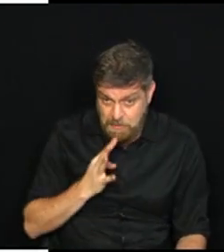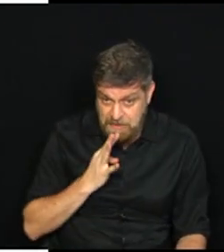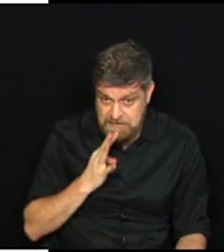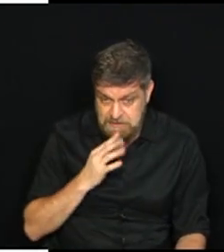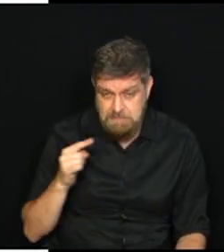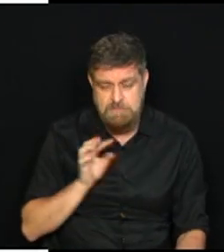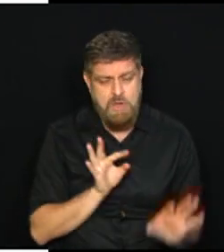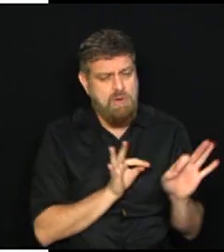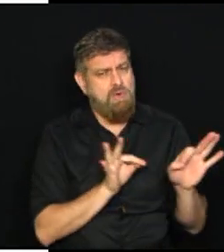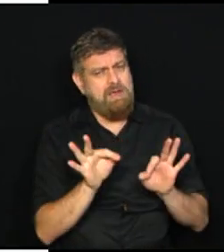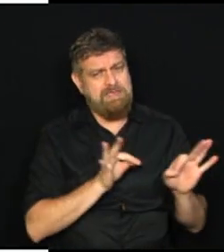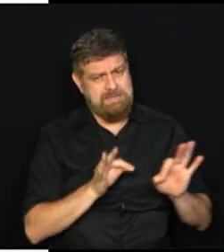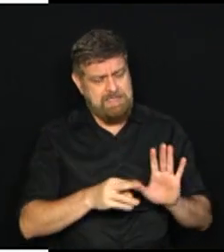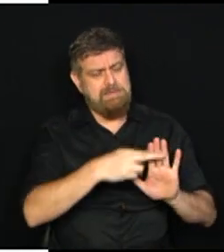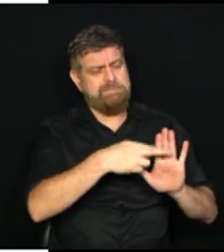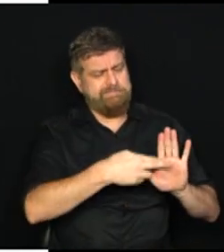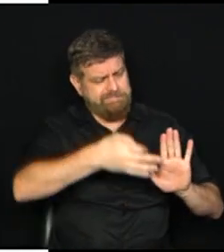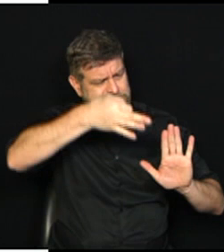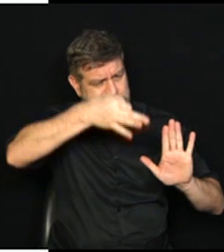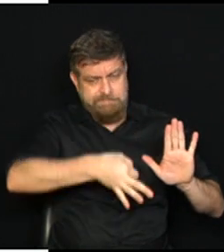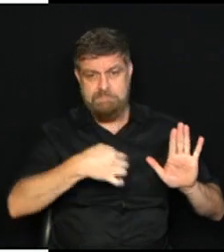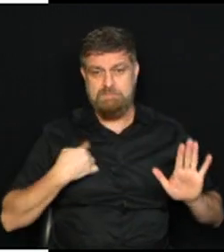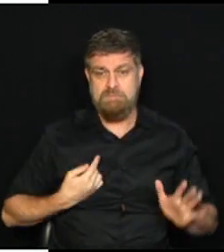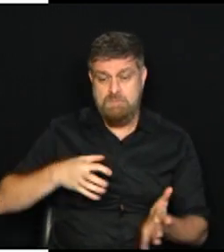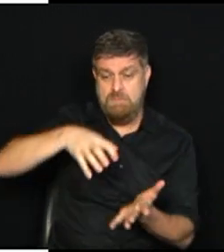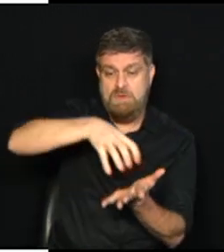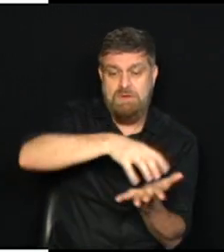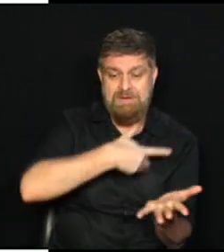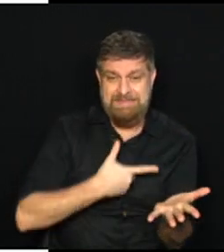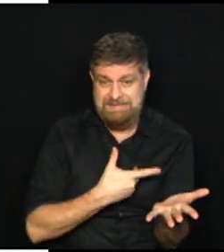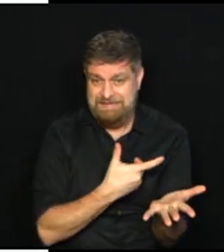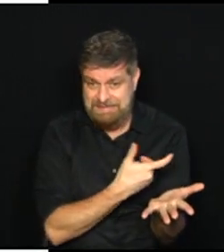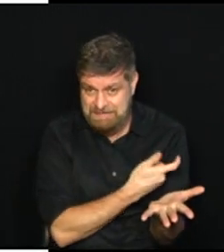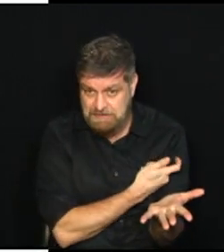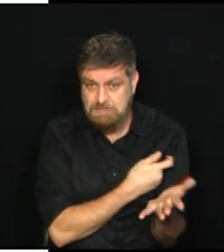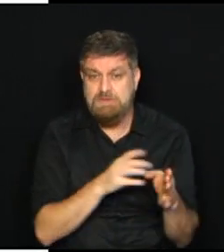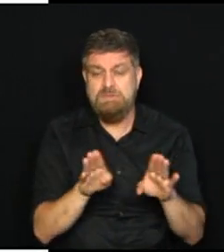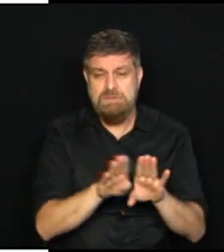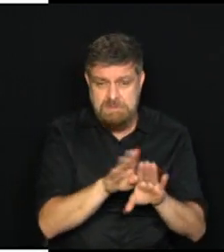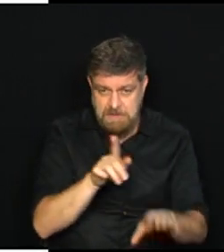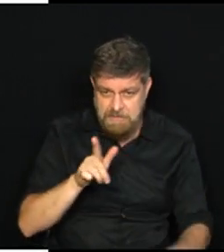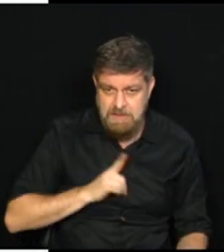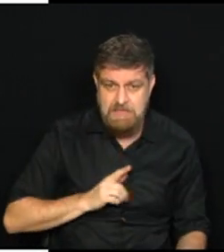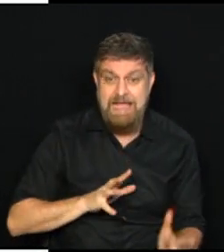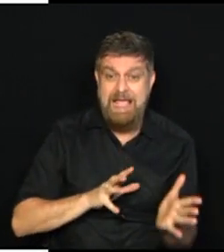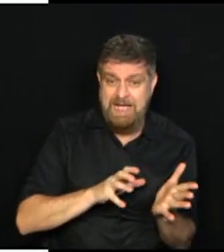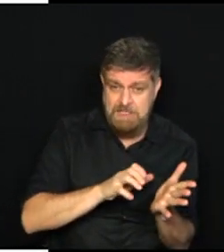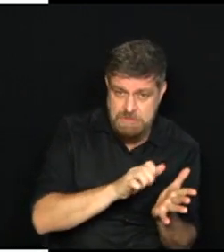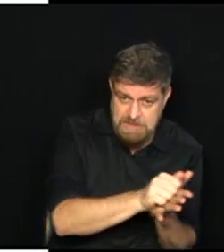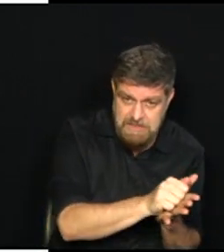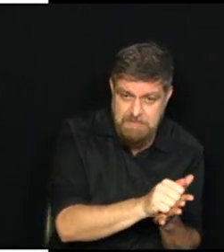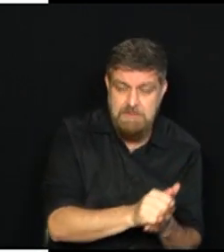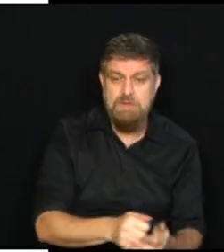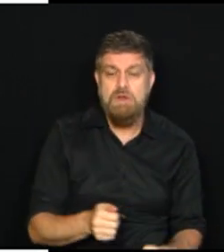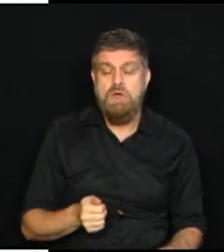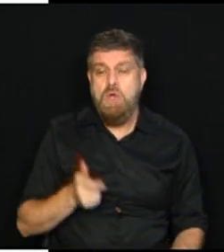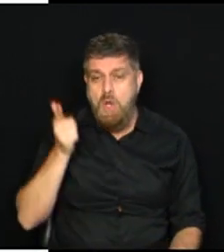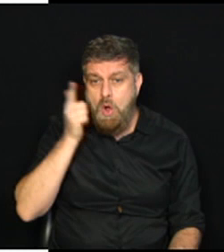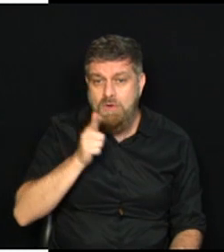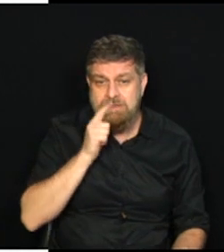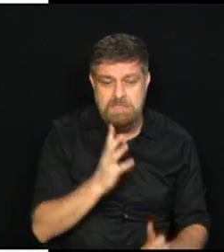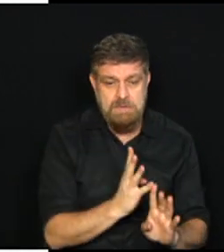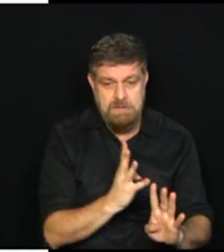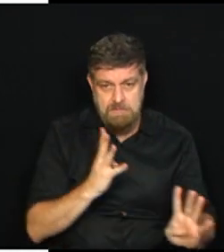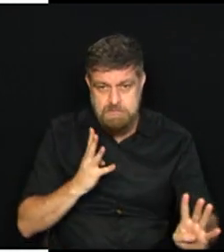bastante organizada. Nos centros de saúde, nós também estamos fazendo por agendamento para manter as nossas